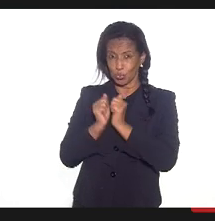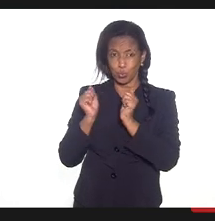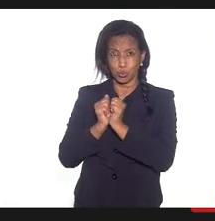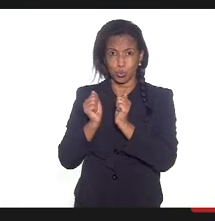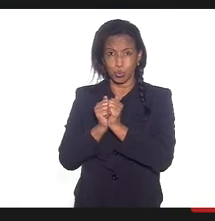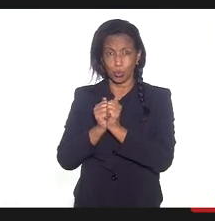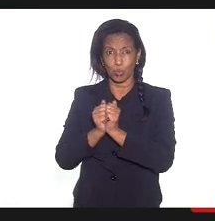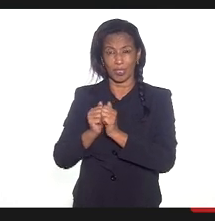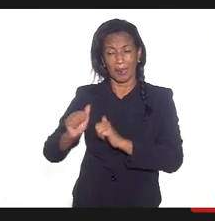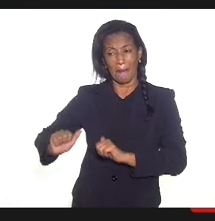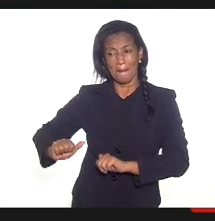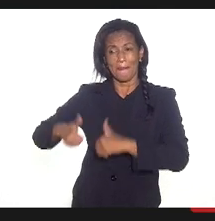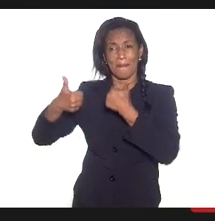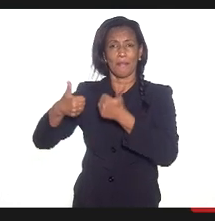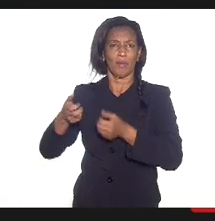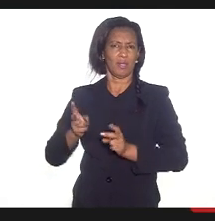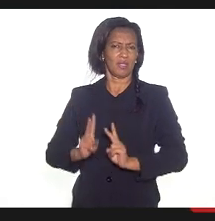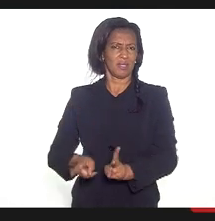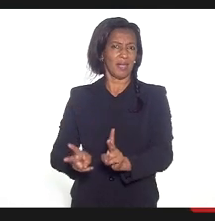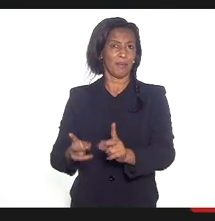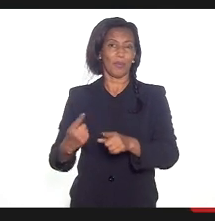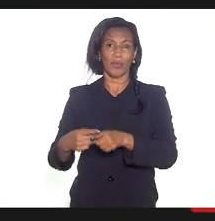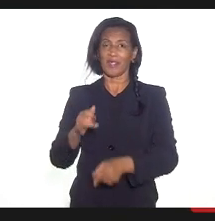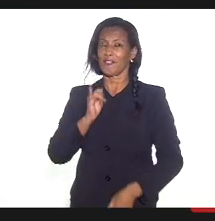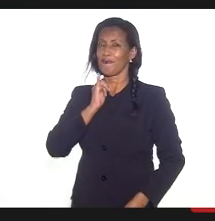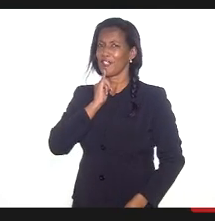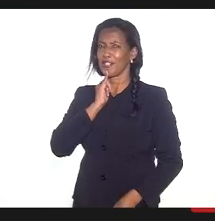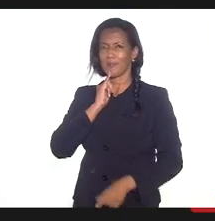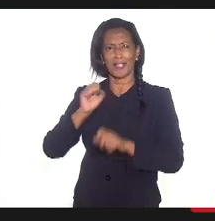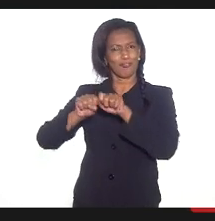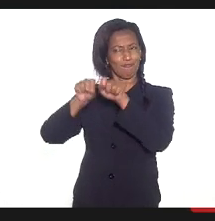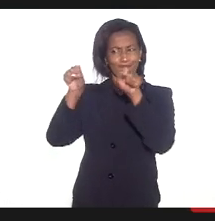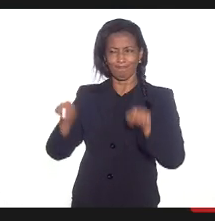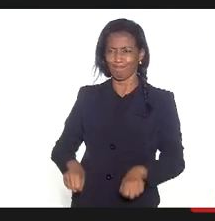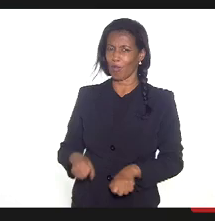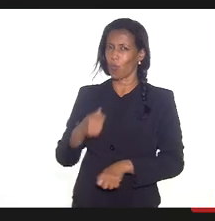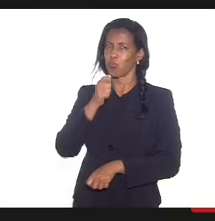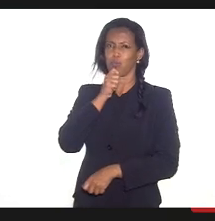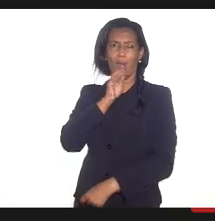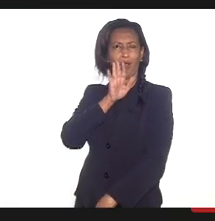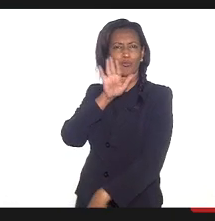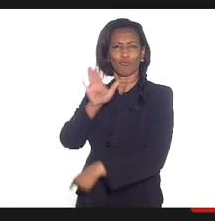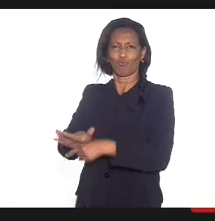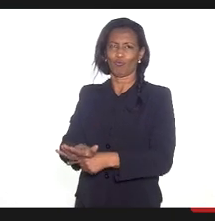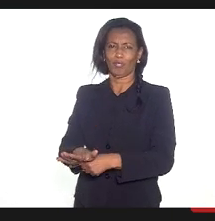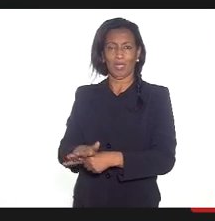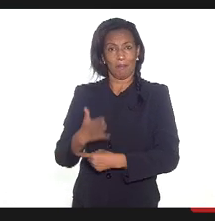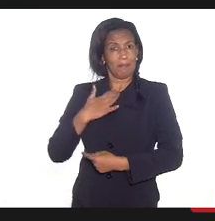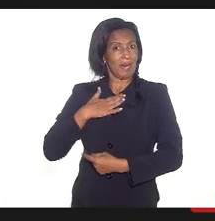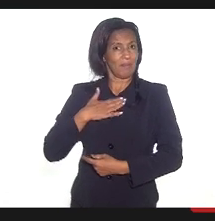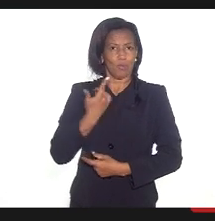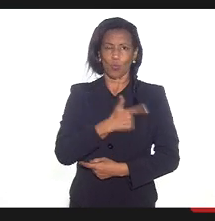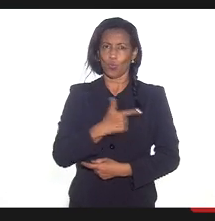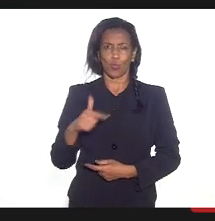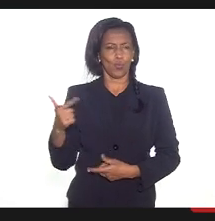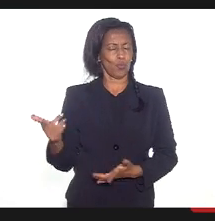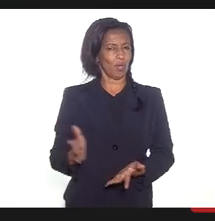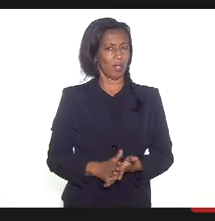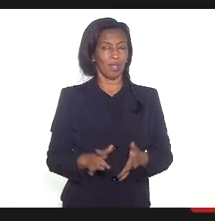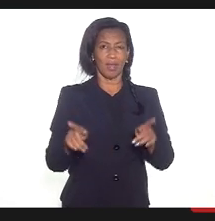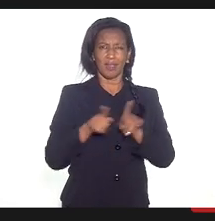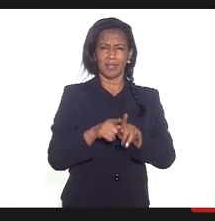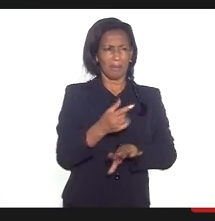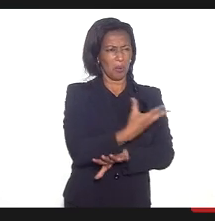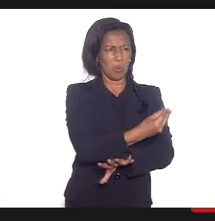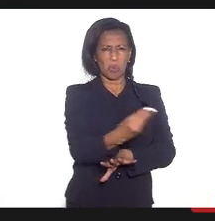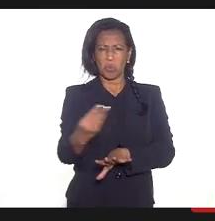tentando melhorar sempre, porque, infelizmente, o sistema não funciona, né? Não funcionou para mim, né? E não funciona para